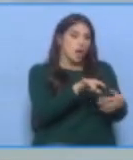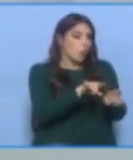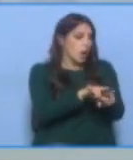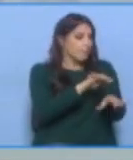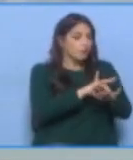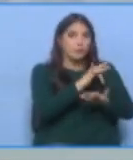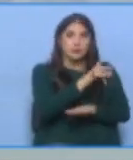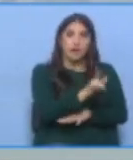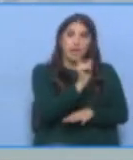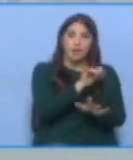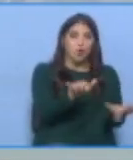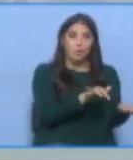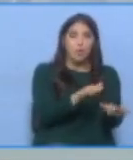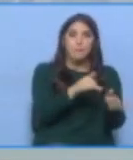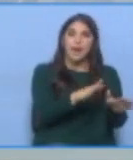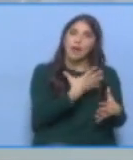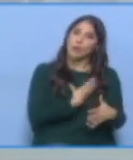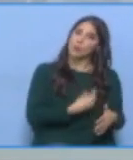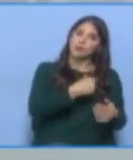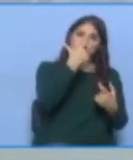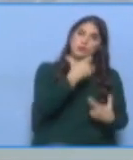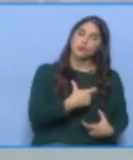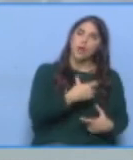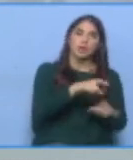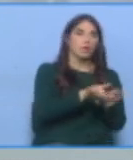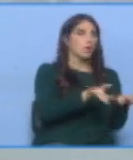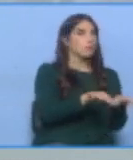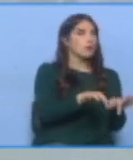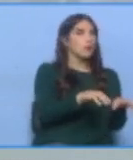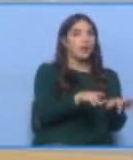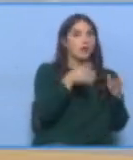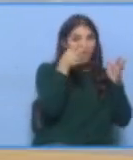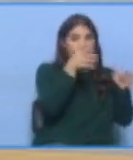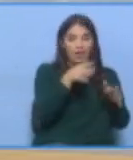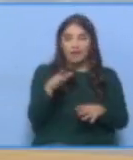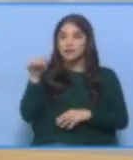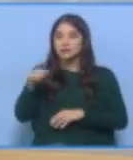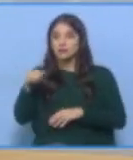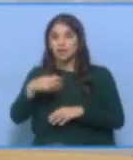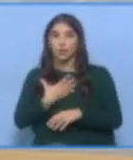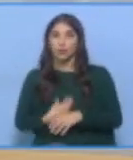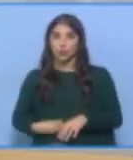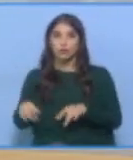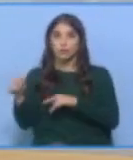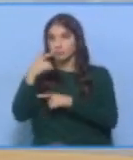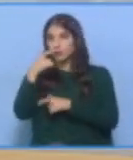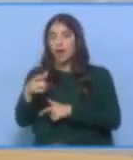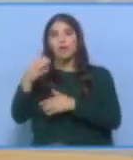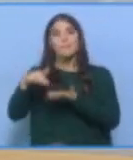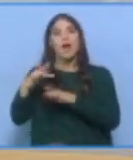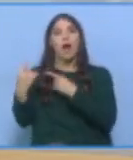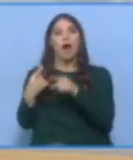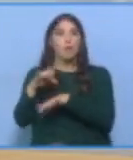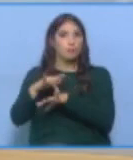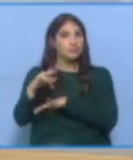porque não chegou a ser, né? Mas era um gosto pessoal que ele tinha de passar muitas horas diante do Um computador. gosto pessoal, mas já com alguma chave quase profissional, porque alguns